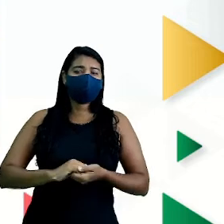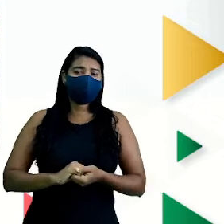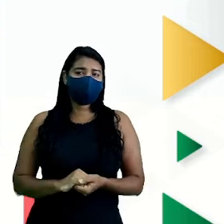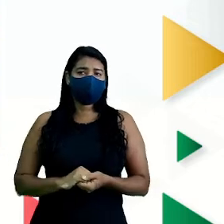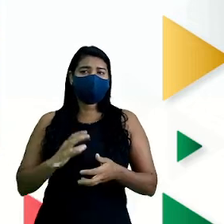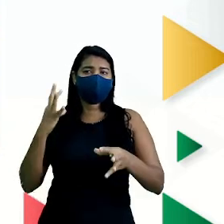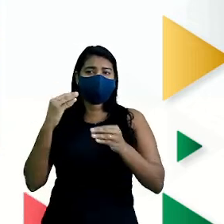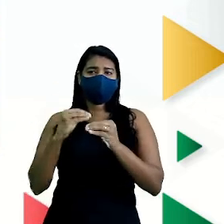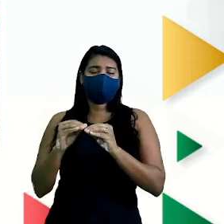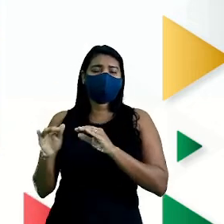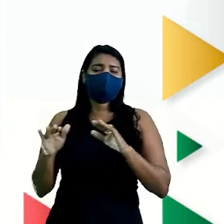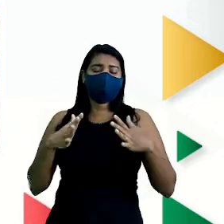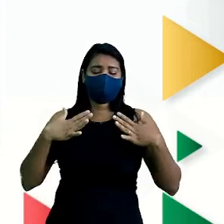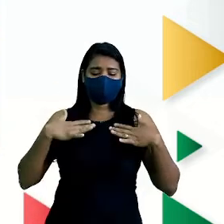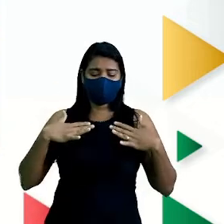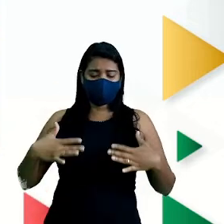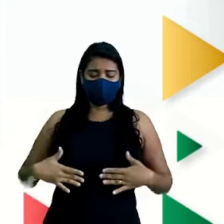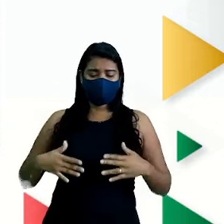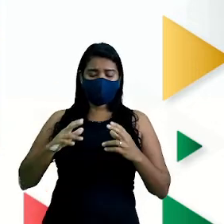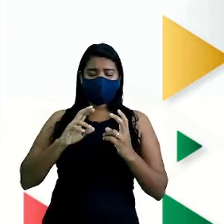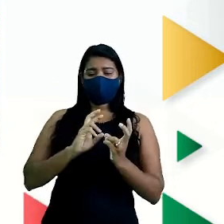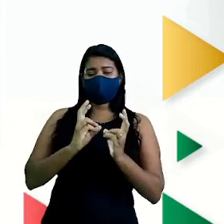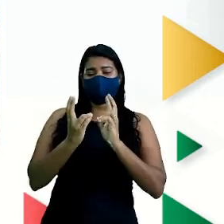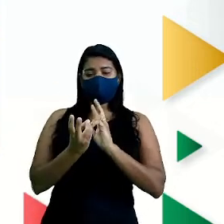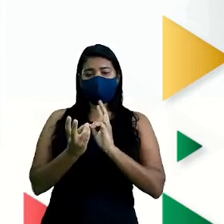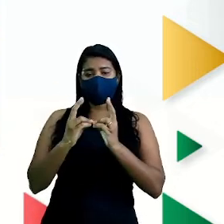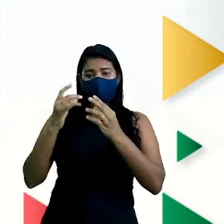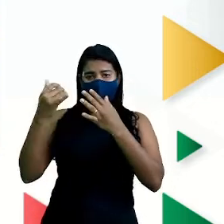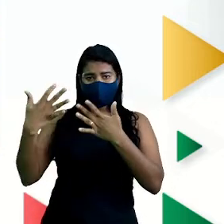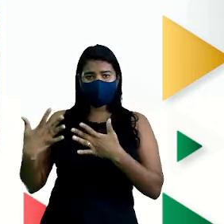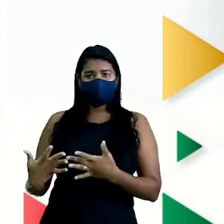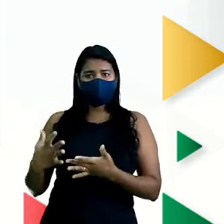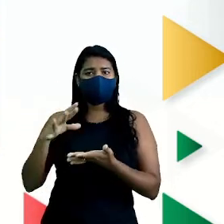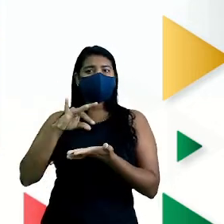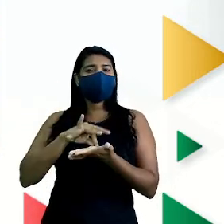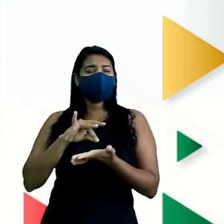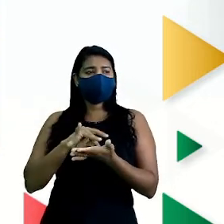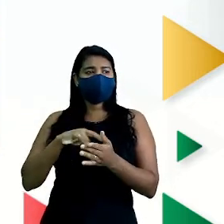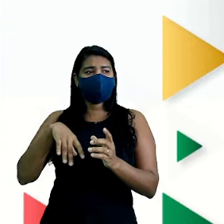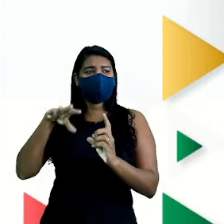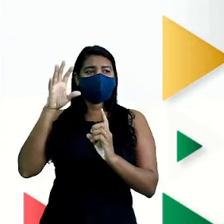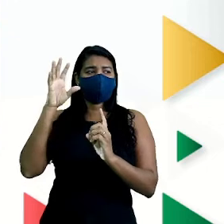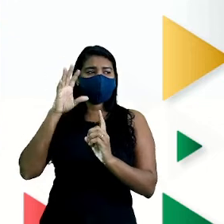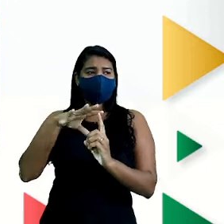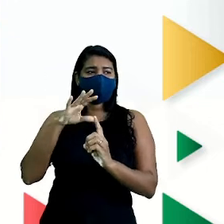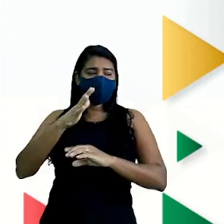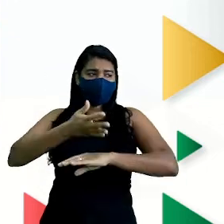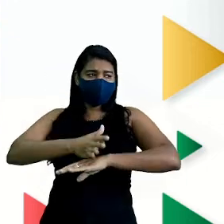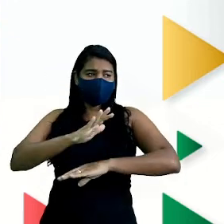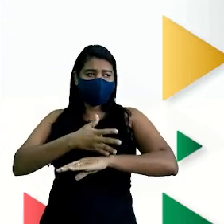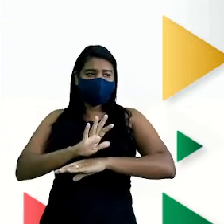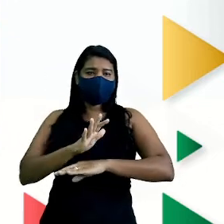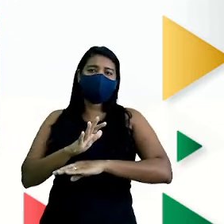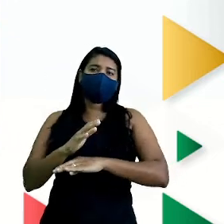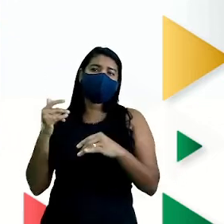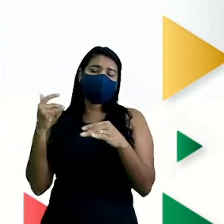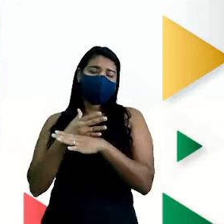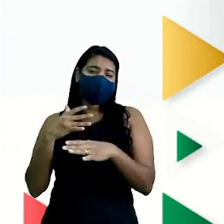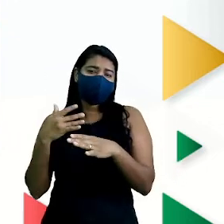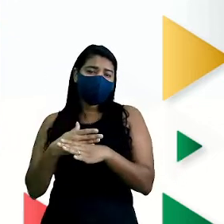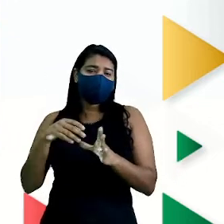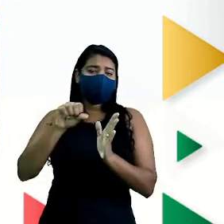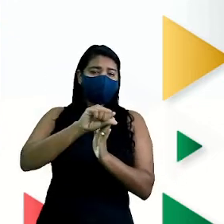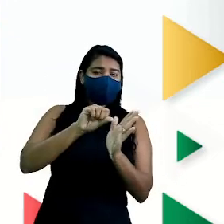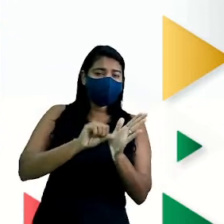a movimentação corporal da capoeira, né, como a gente falou, que realmente é uma grande influenciadora, muito praticada no Recife no início do século